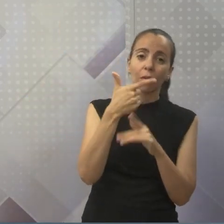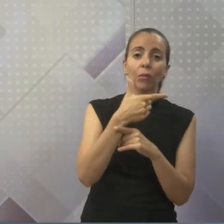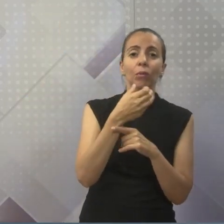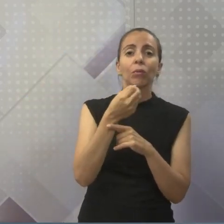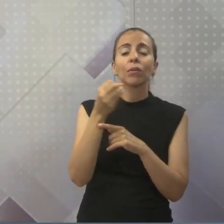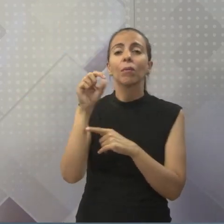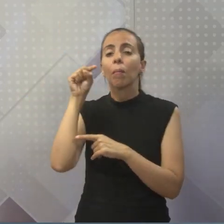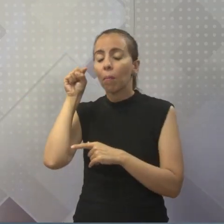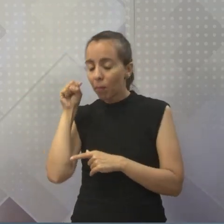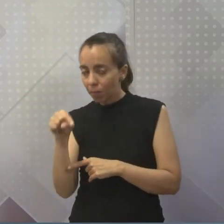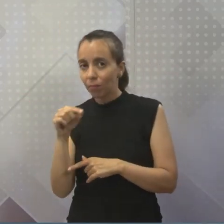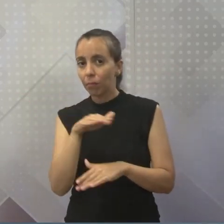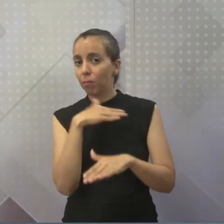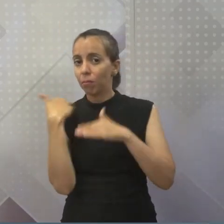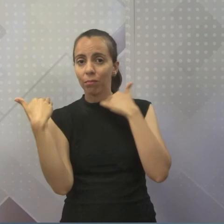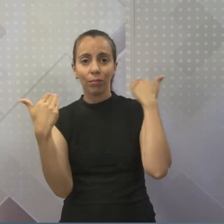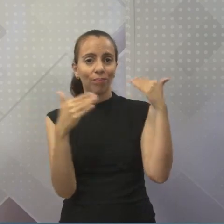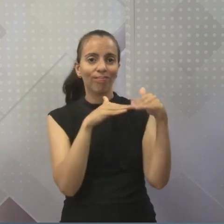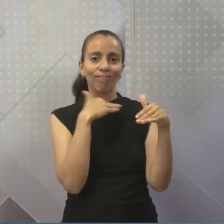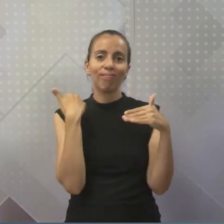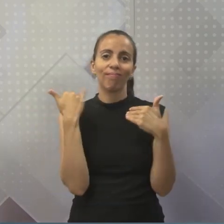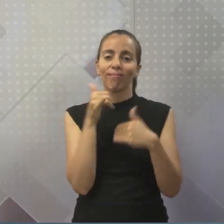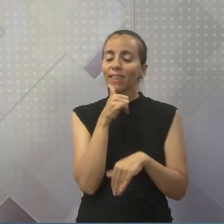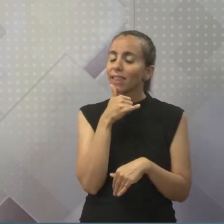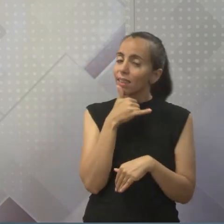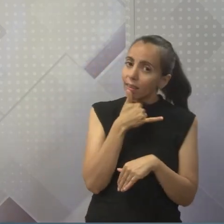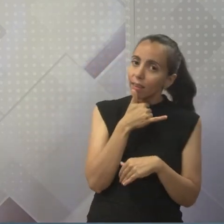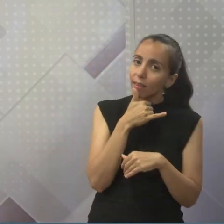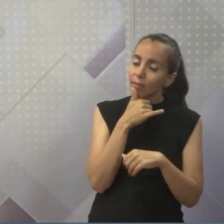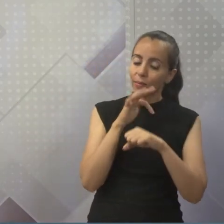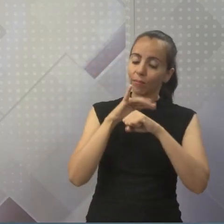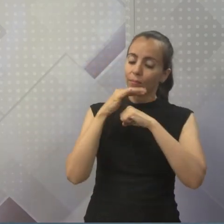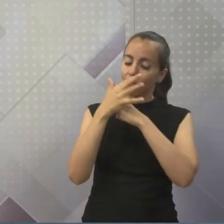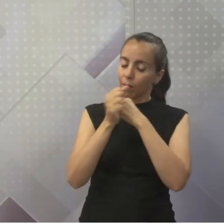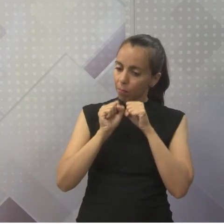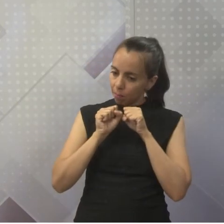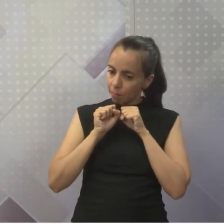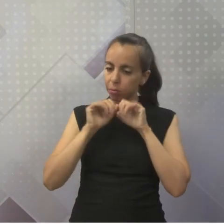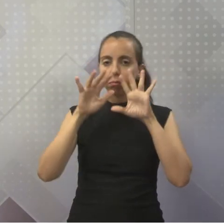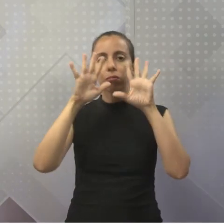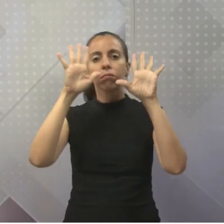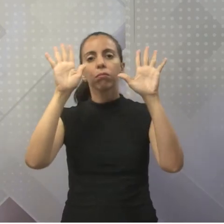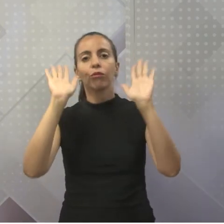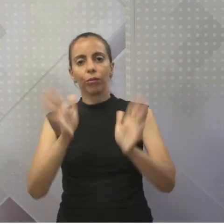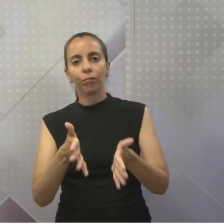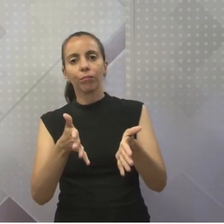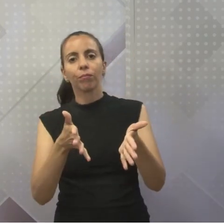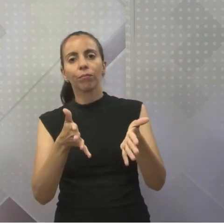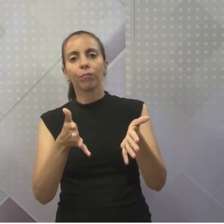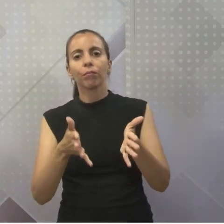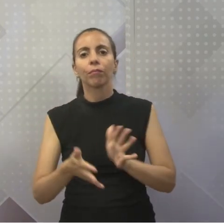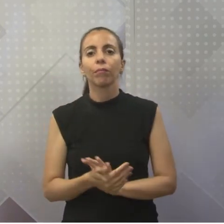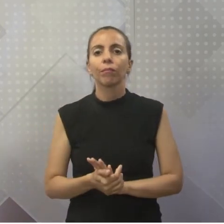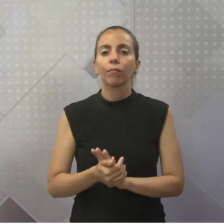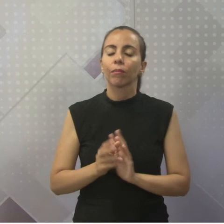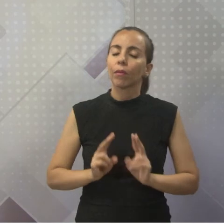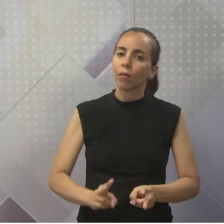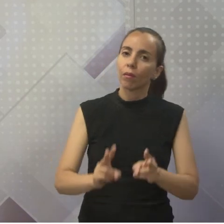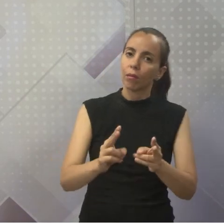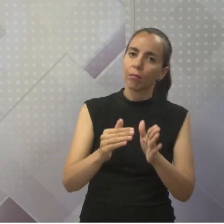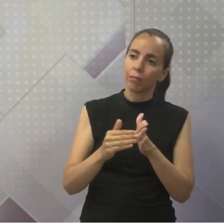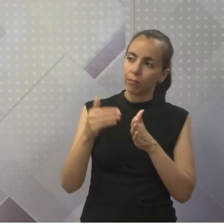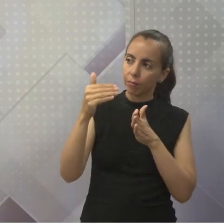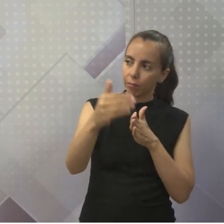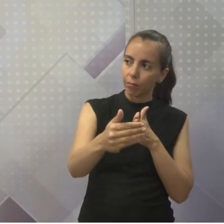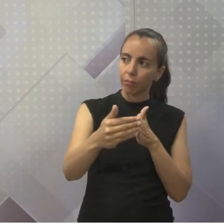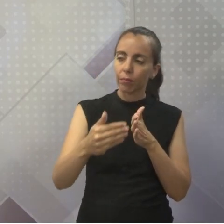que o Covid-19 é uma pandemia, né? Sigamos, gente, olha para cá, né?